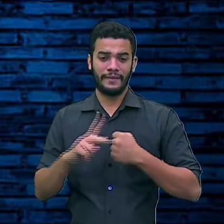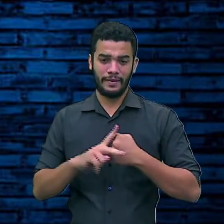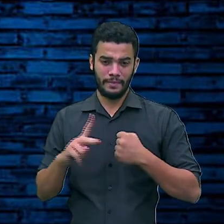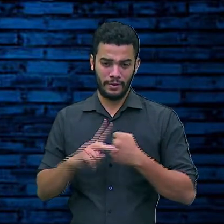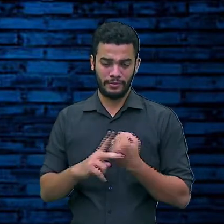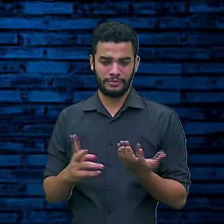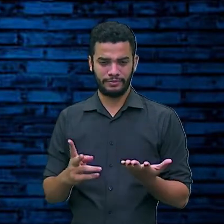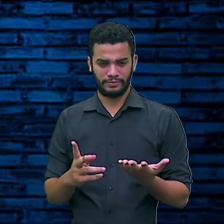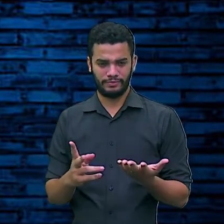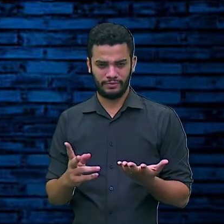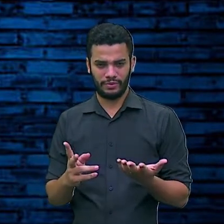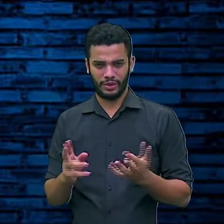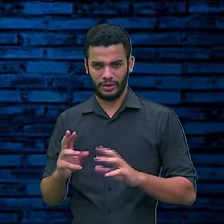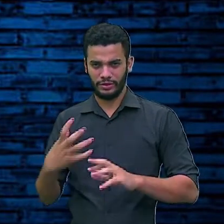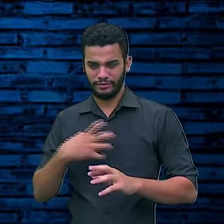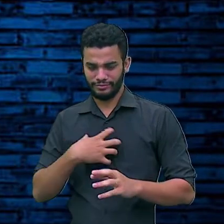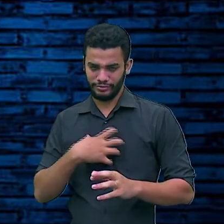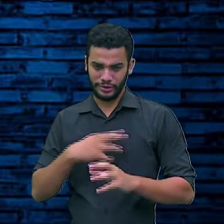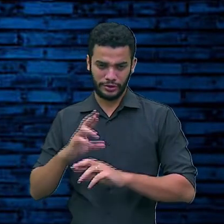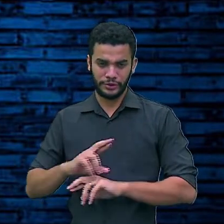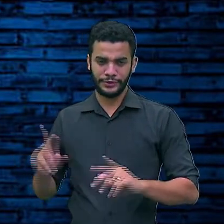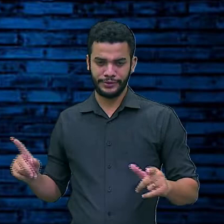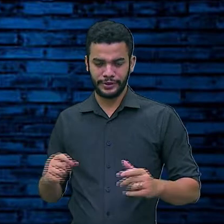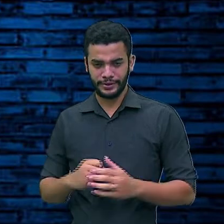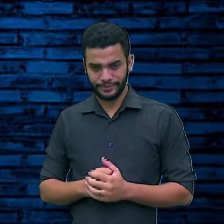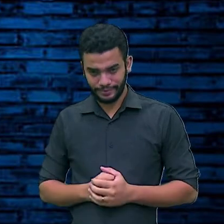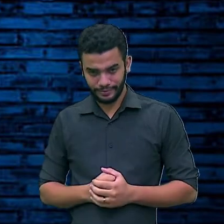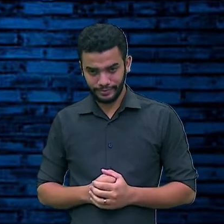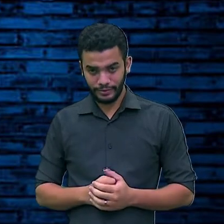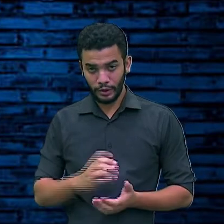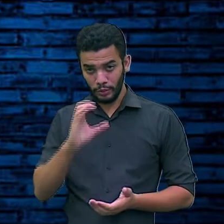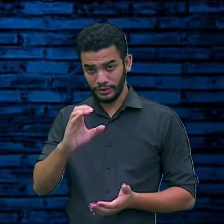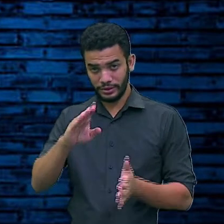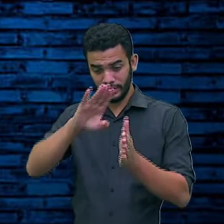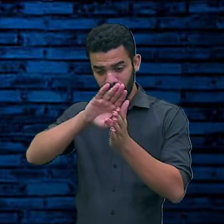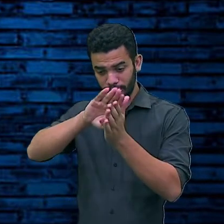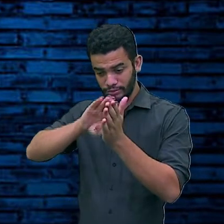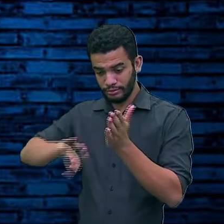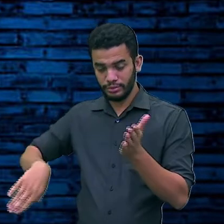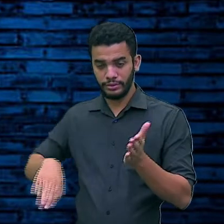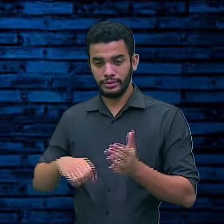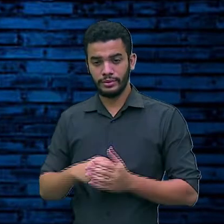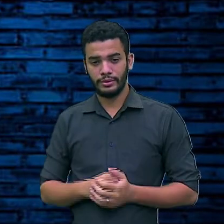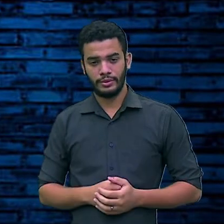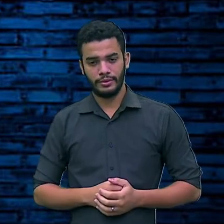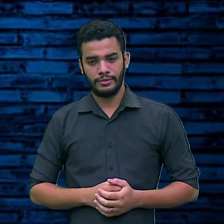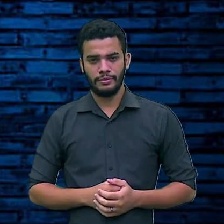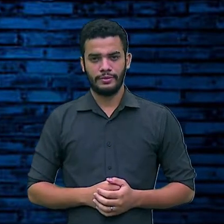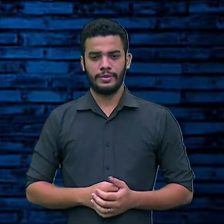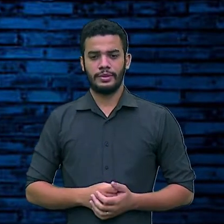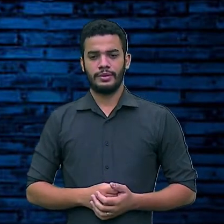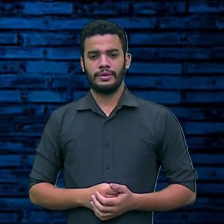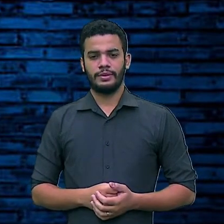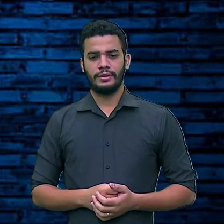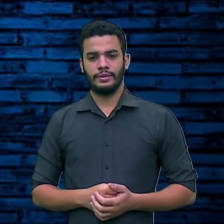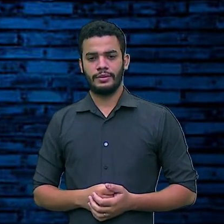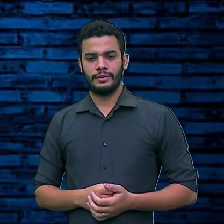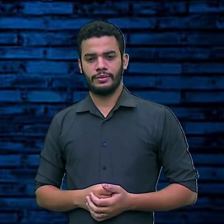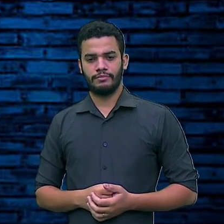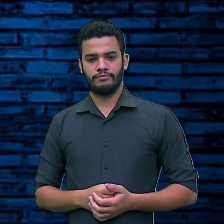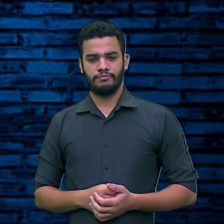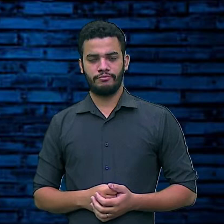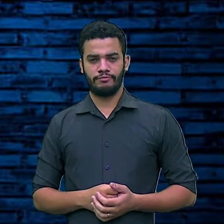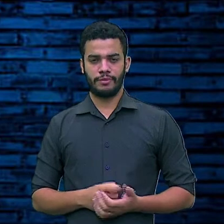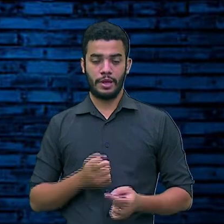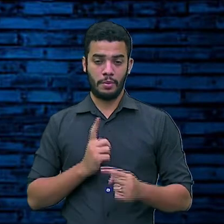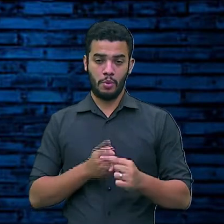Nominal ou verbo nominal, que apresenta aí os dois núcleos. Então, eliminada também, letra C, não. Não apresentou a qualificação,